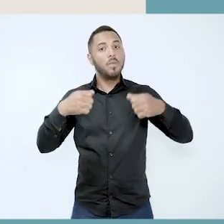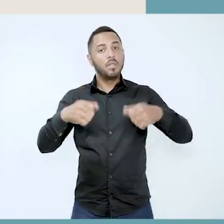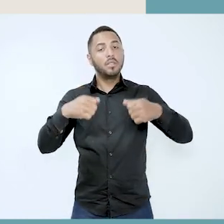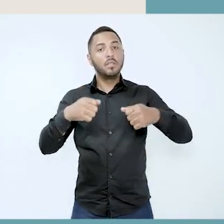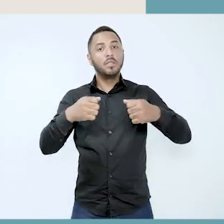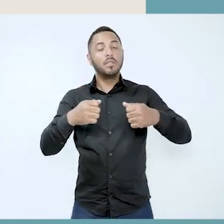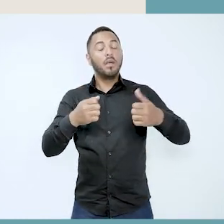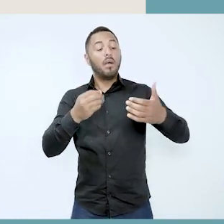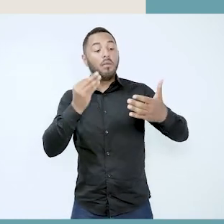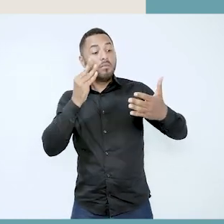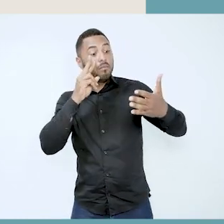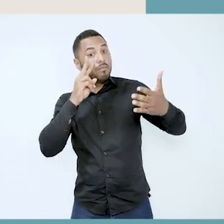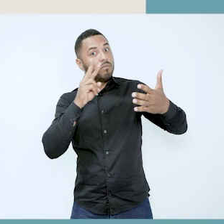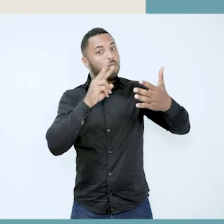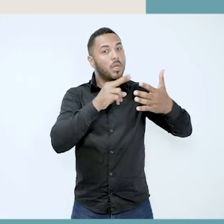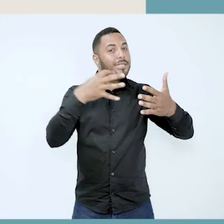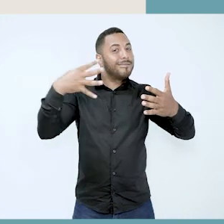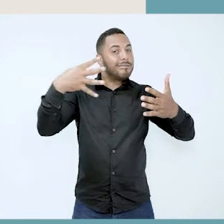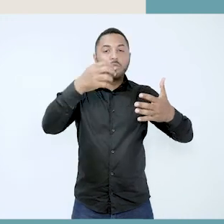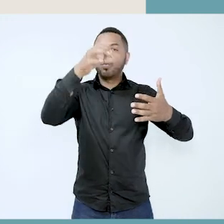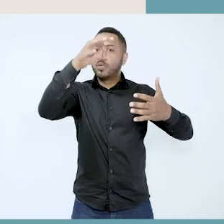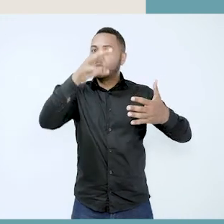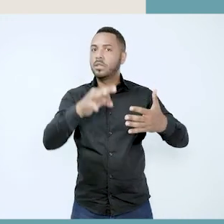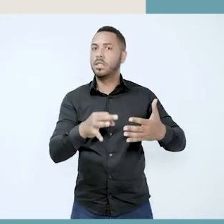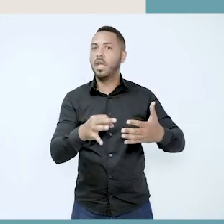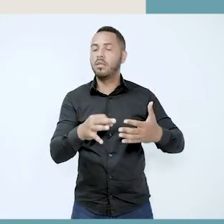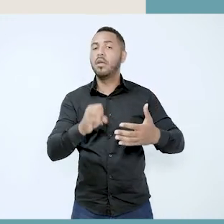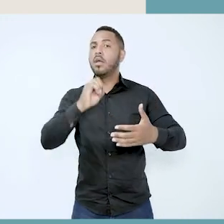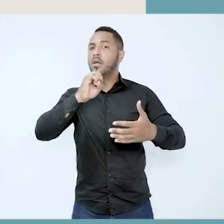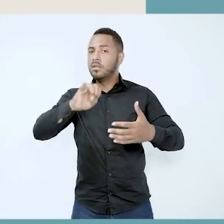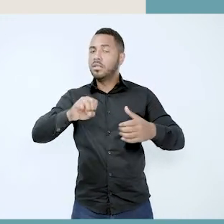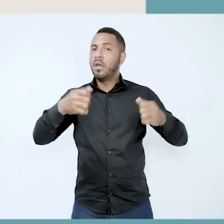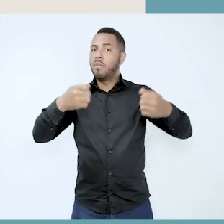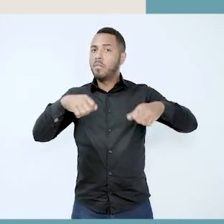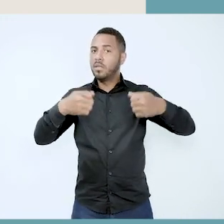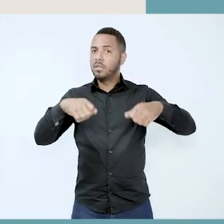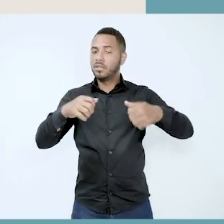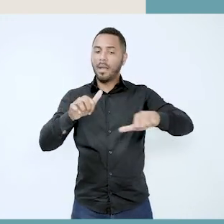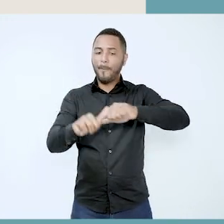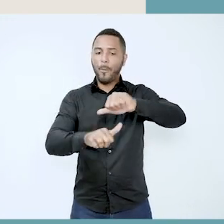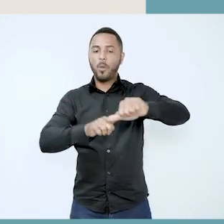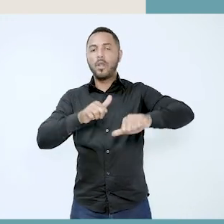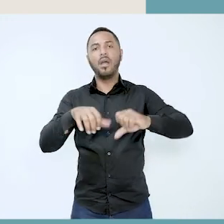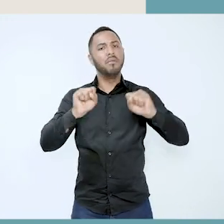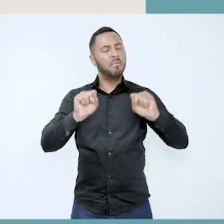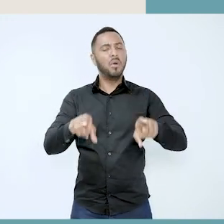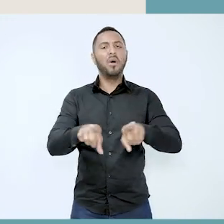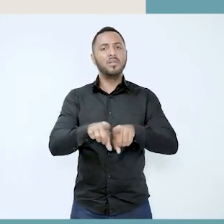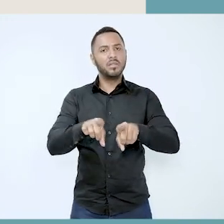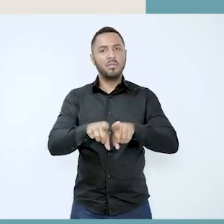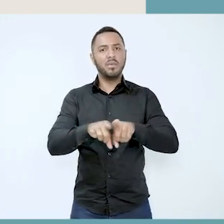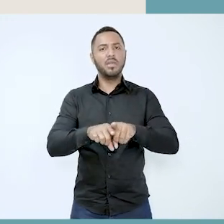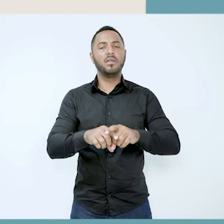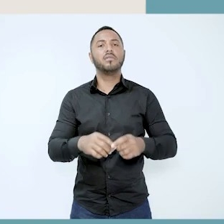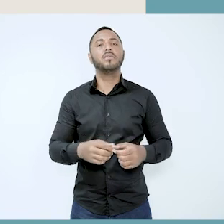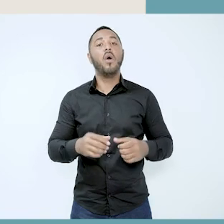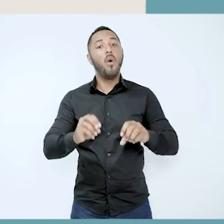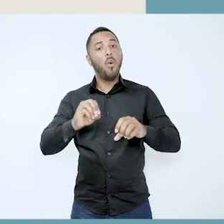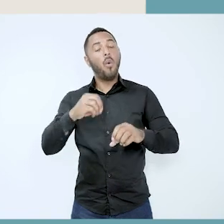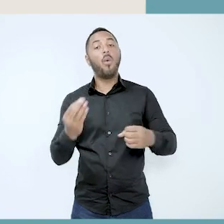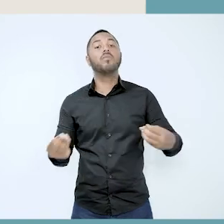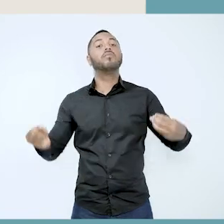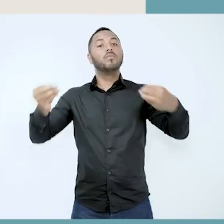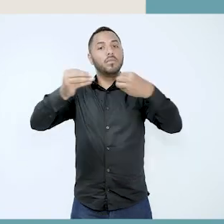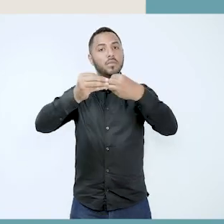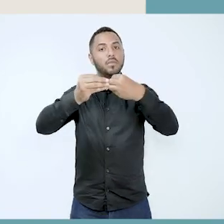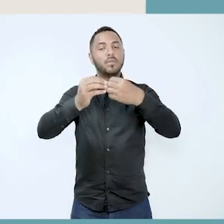se estão todas corretas, escritas corretamente, e se precisar, corte alguma coisa ou acrescente